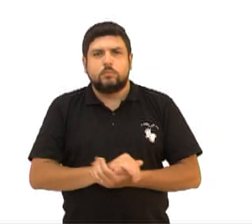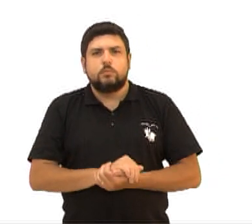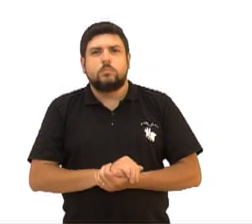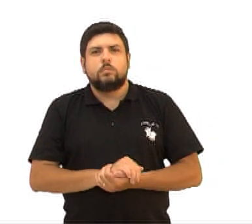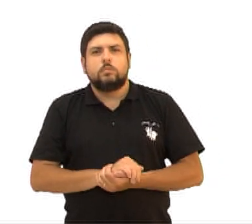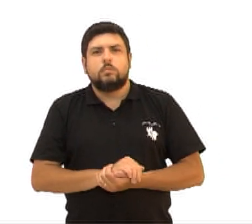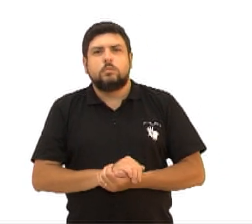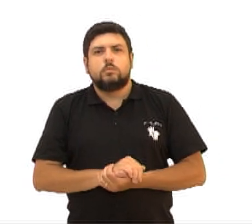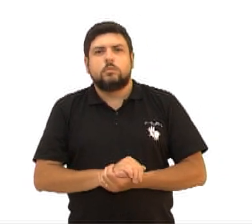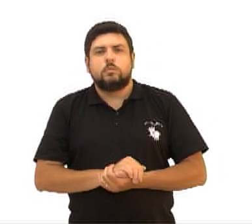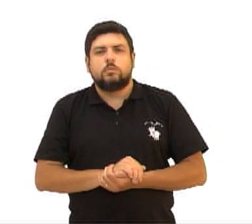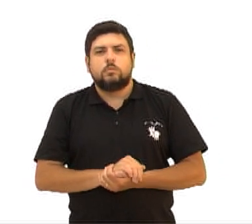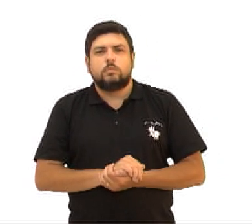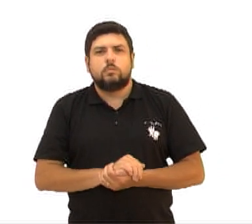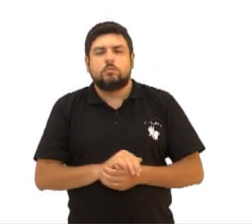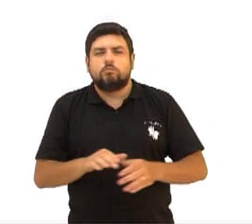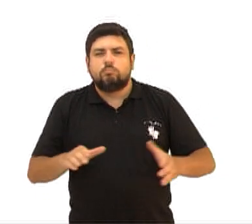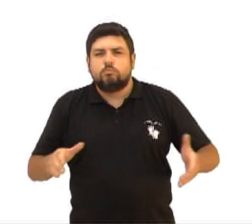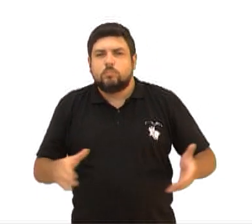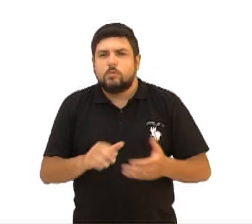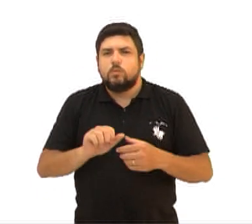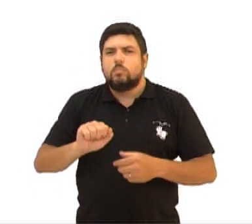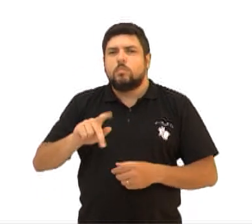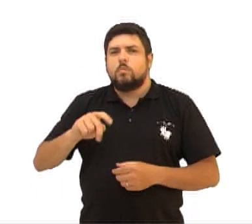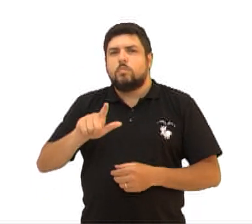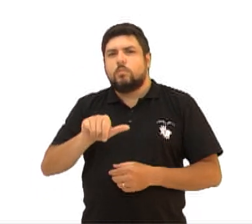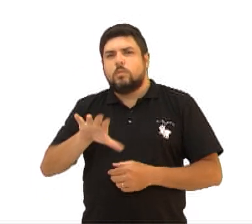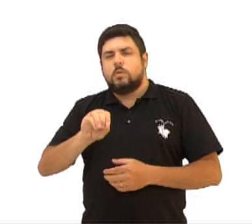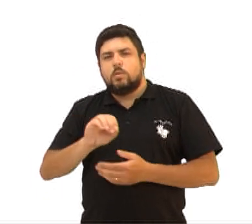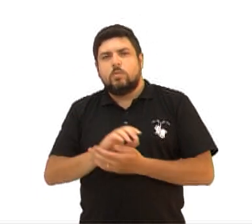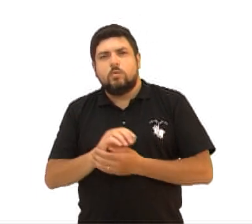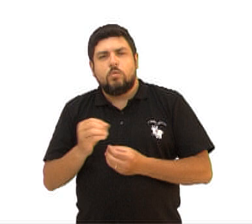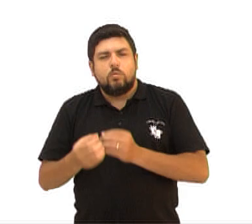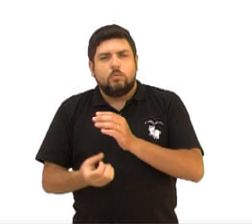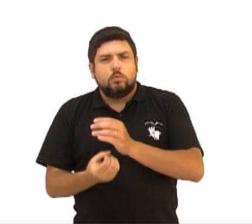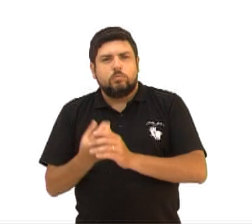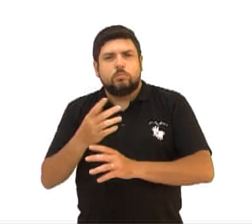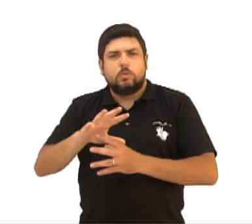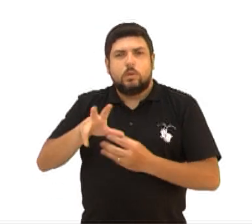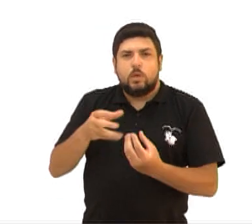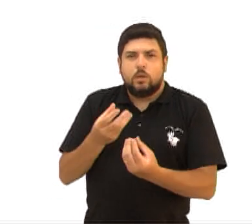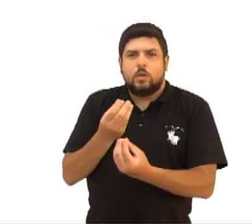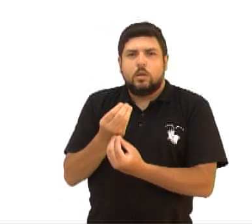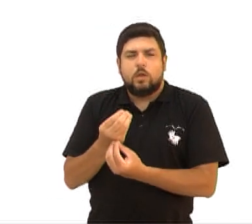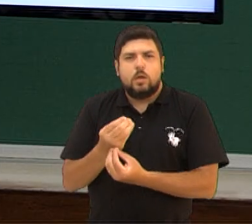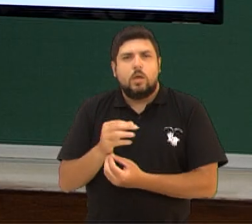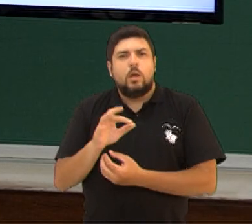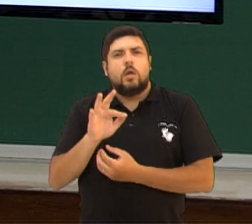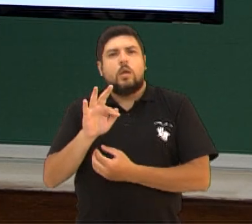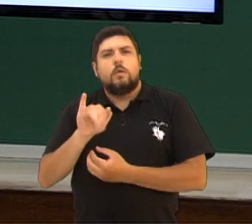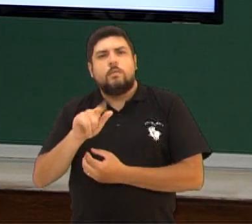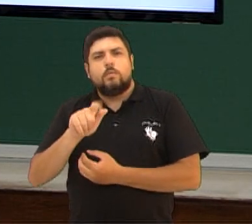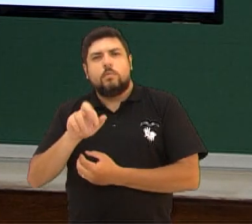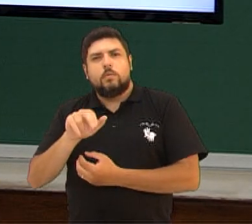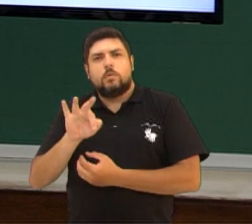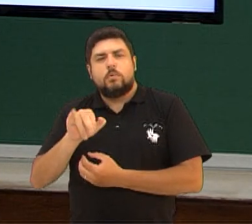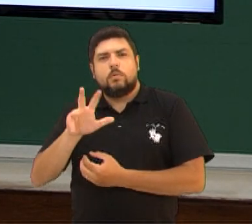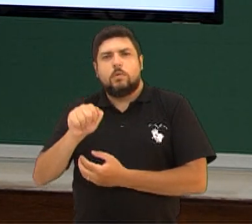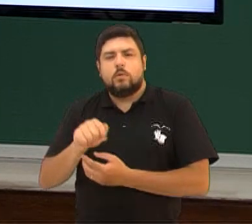O impulso apolíneo gera a arte figurativa, que são o quê? A arte